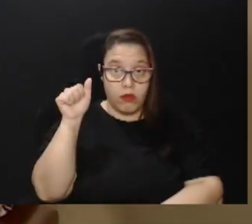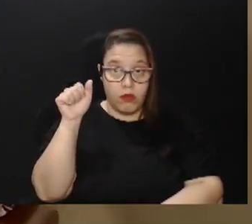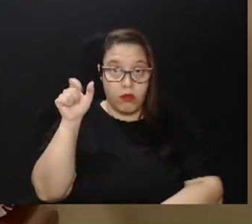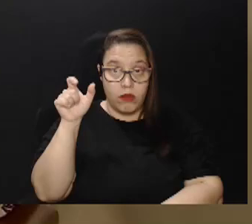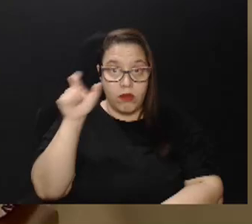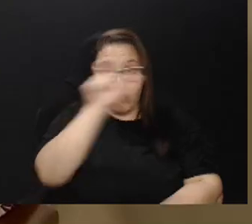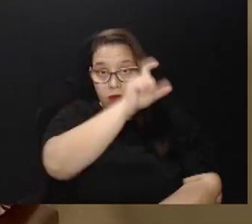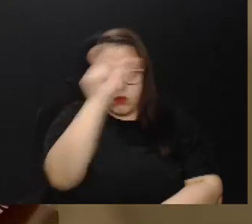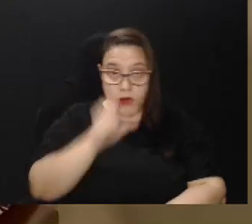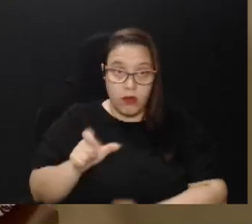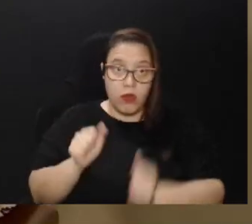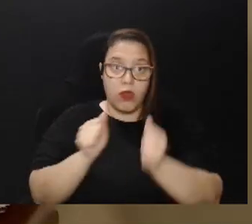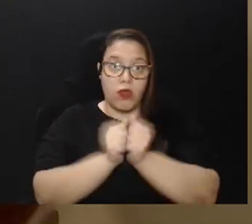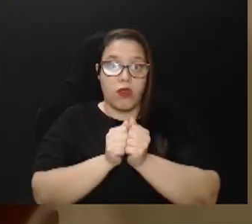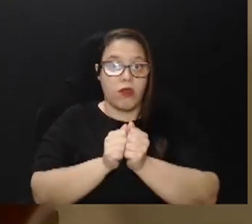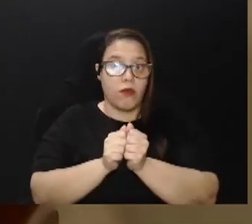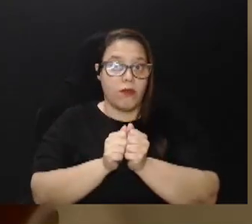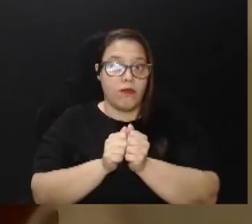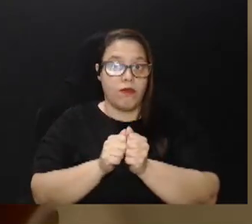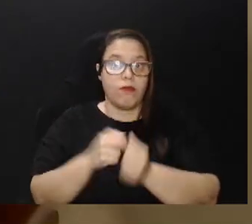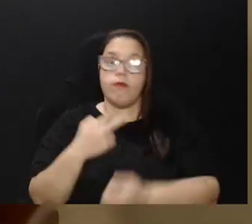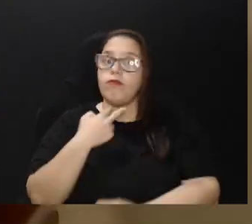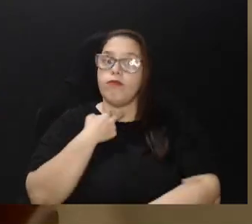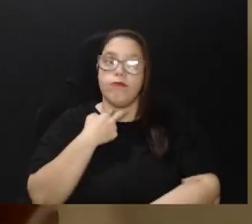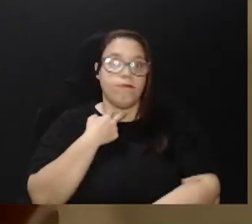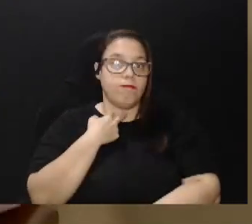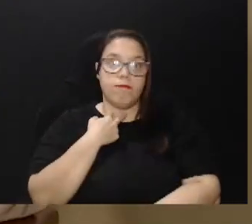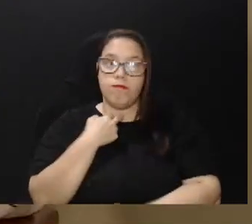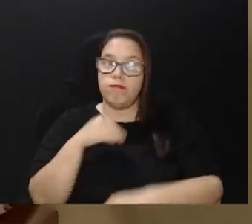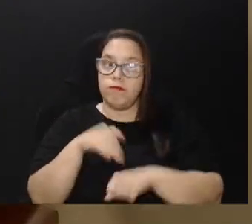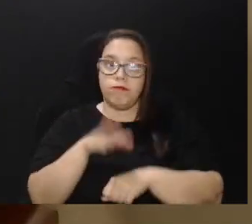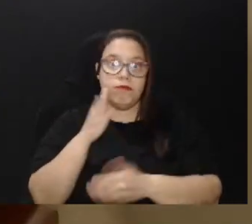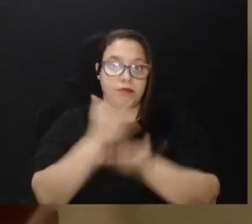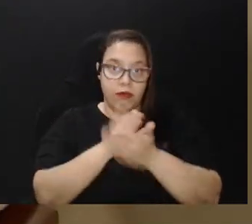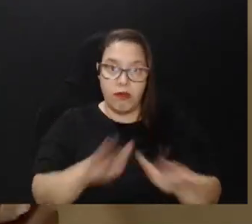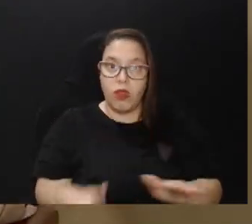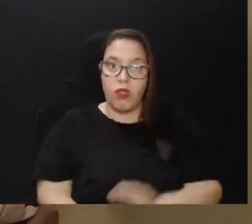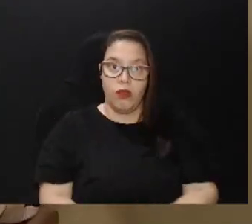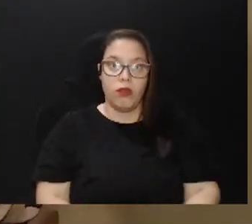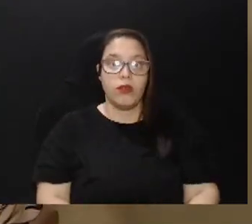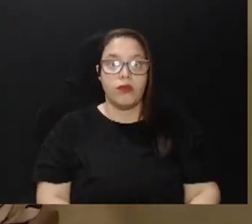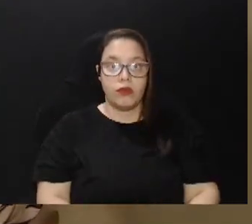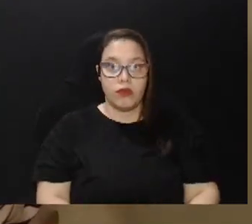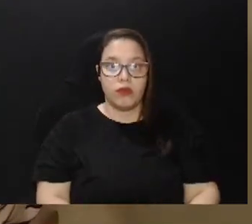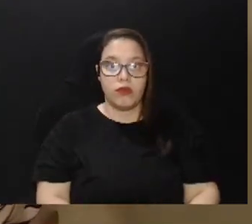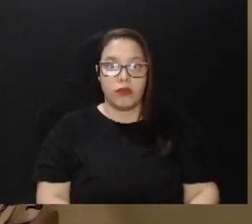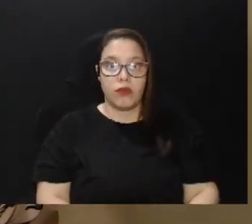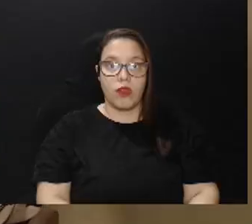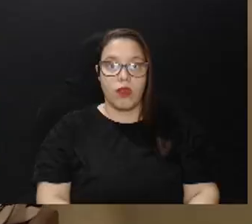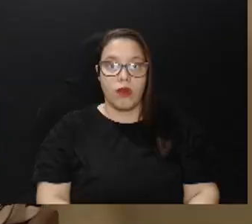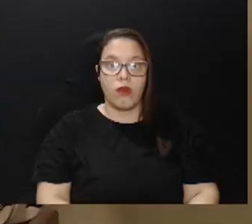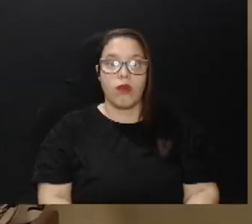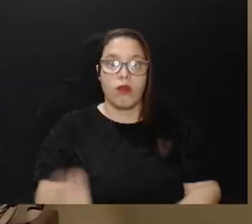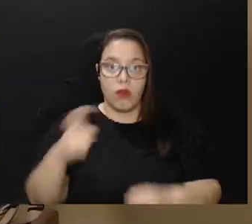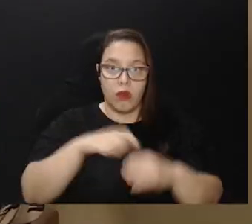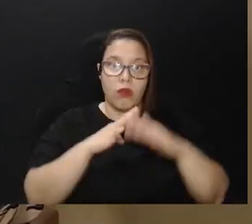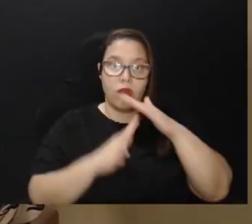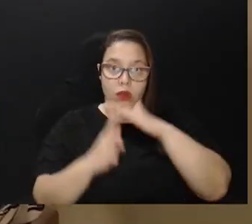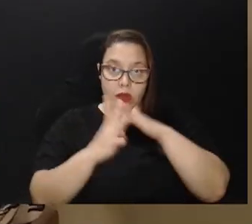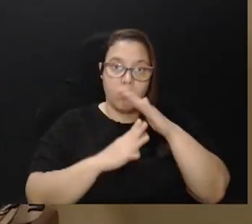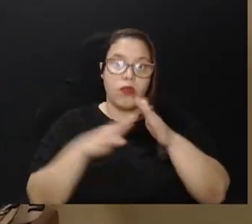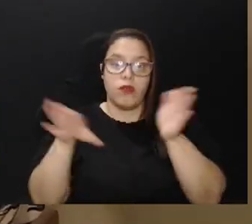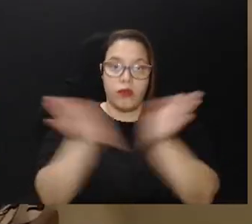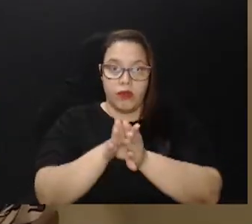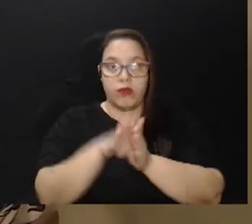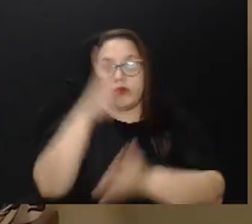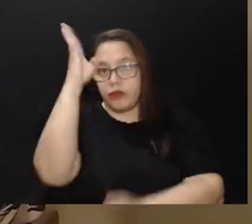Fora disso, então foi aí que terminou realmente de voltar imigrantes, de chegar imigrantes para